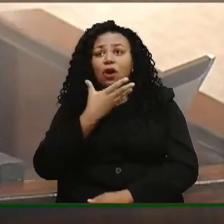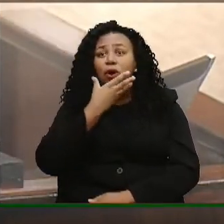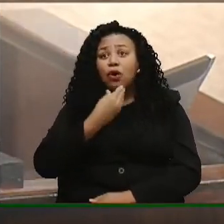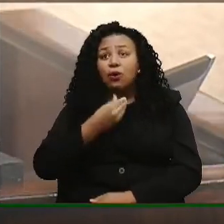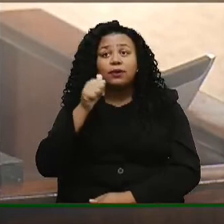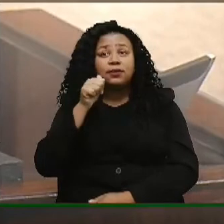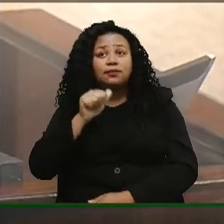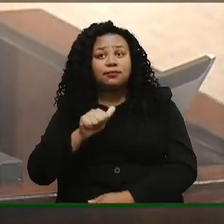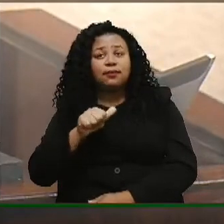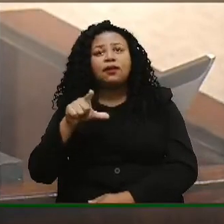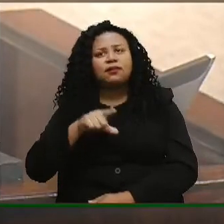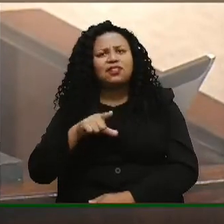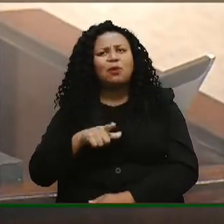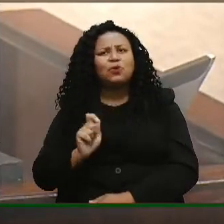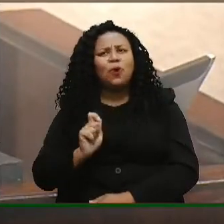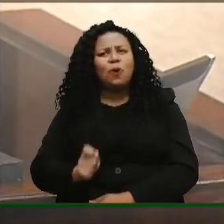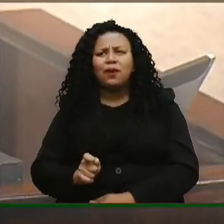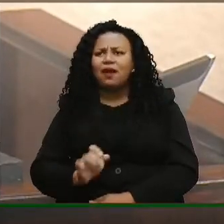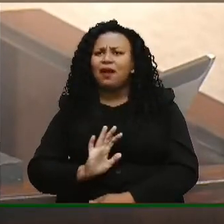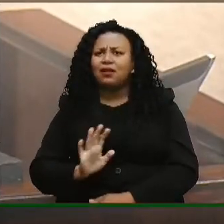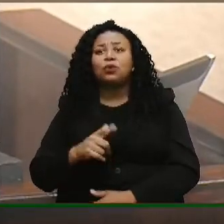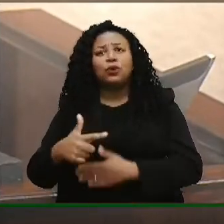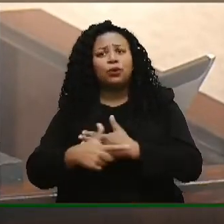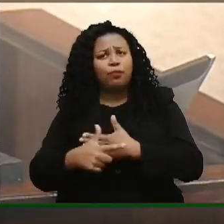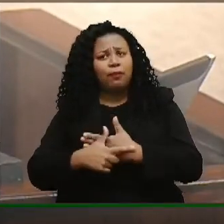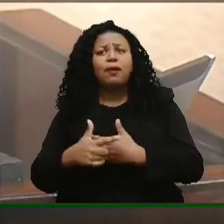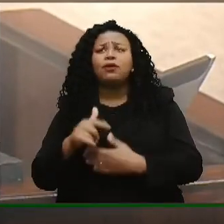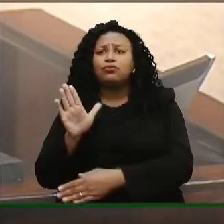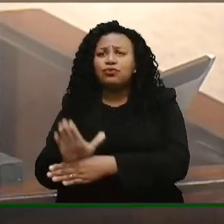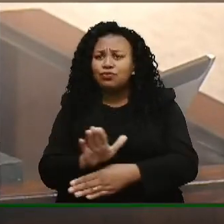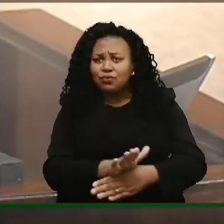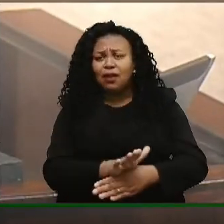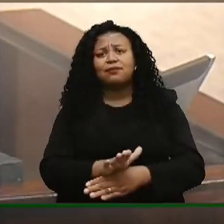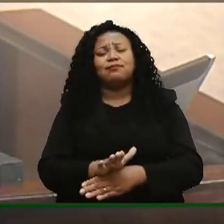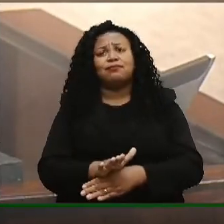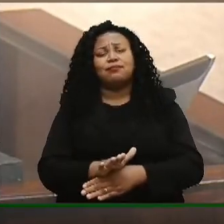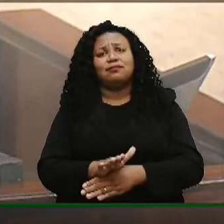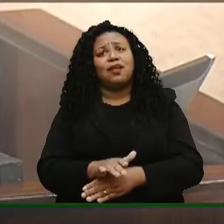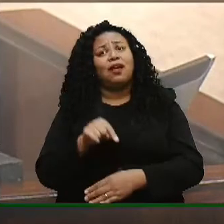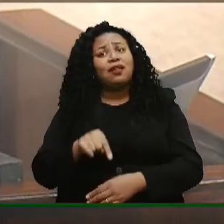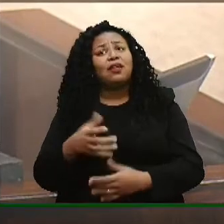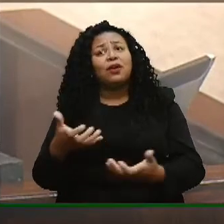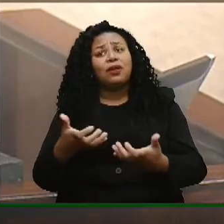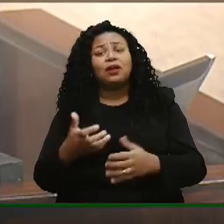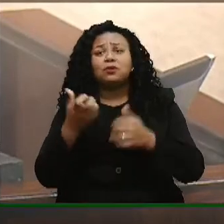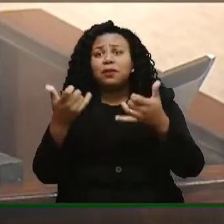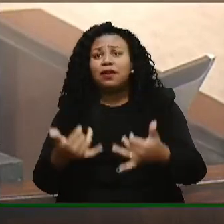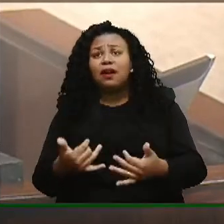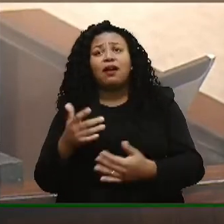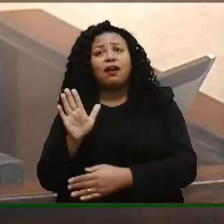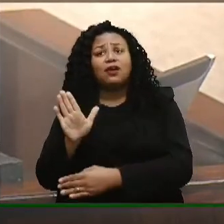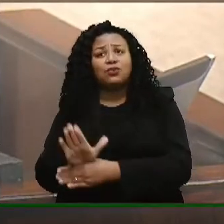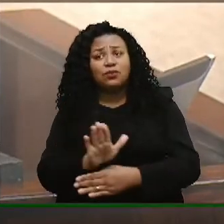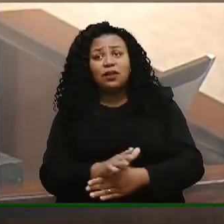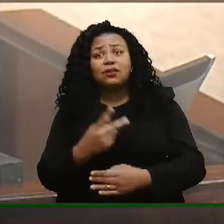e mulheres, temos a obrigação e o dever de contribuir para isso. E aqui eu quero ressaltar a